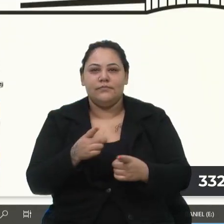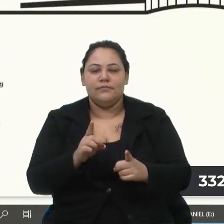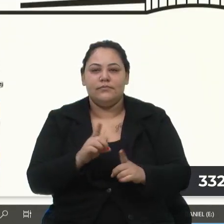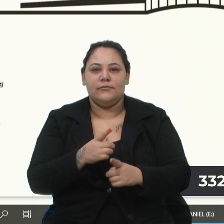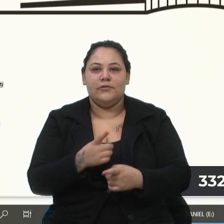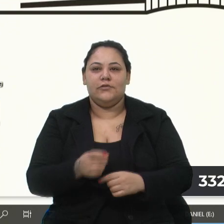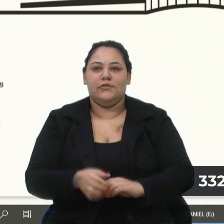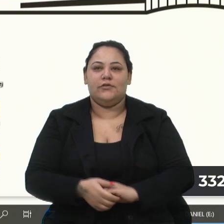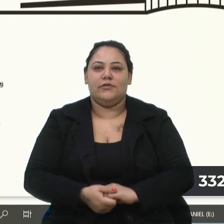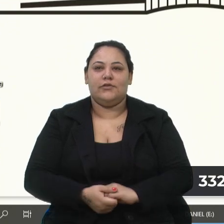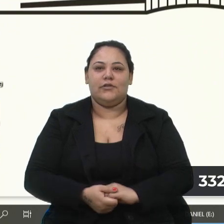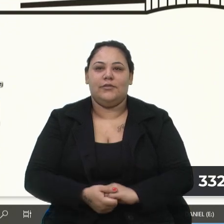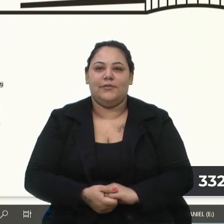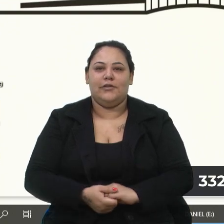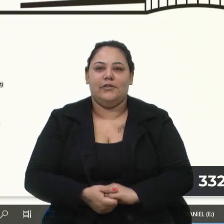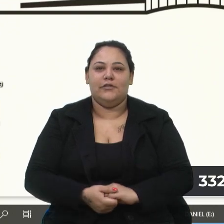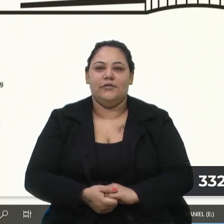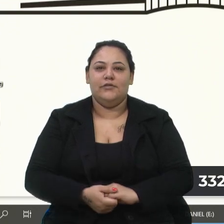Dani?